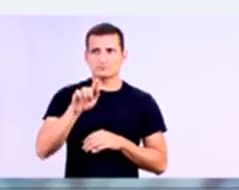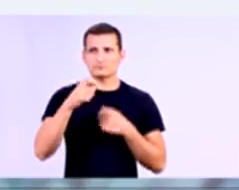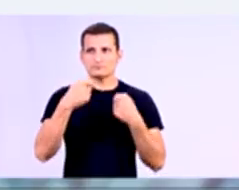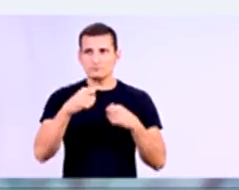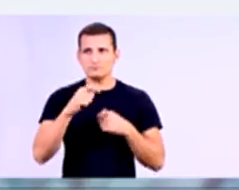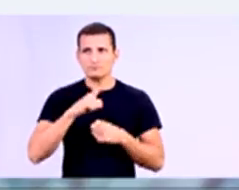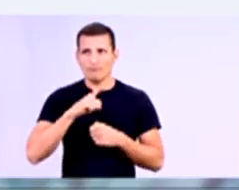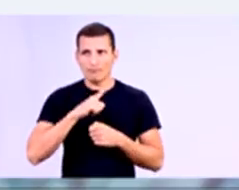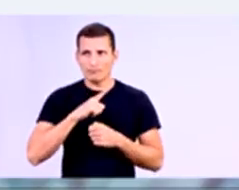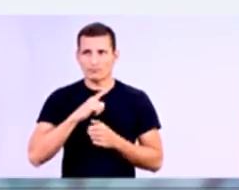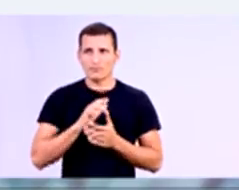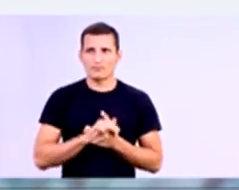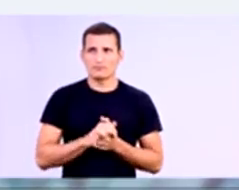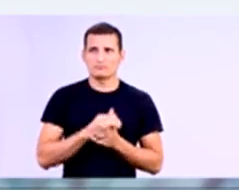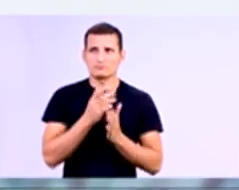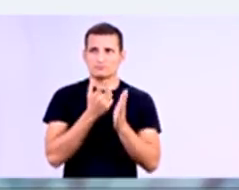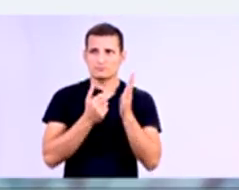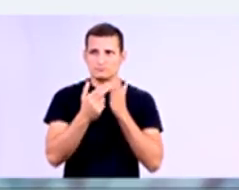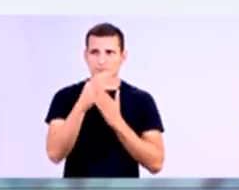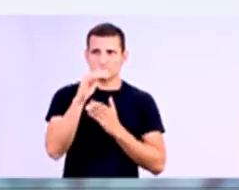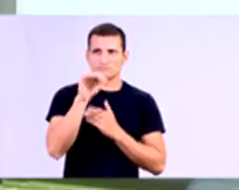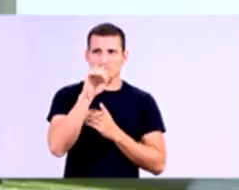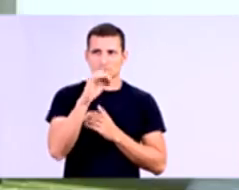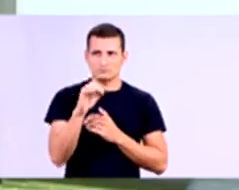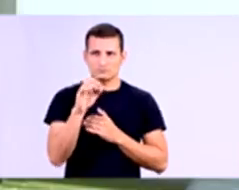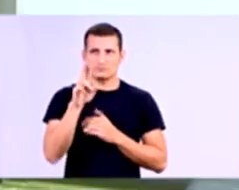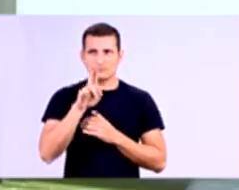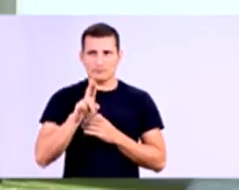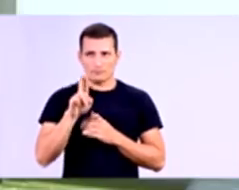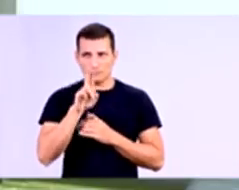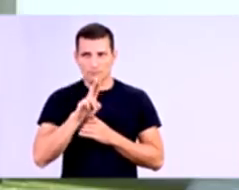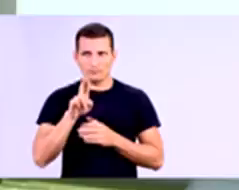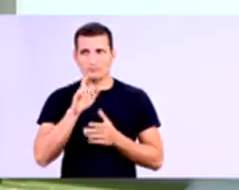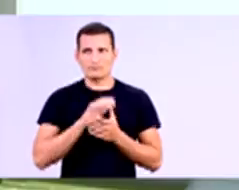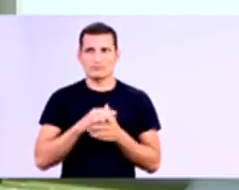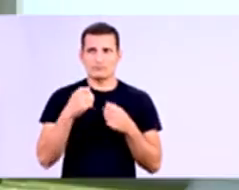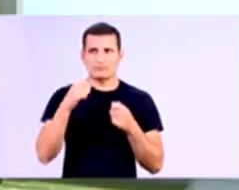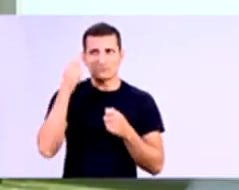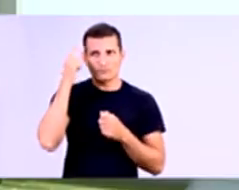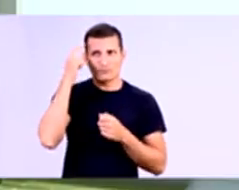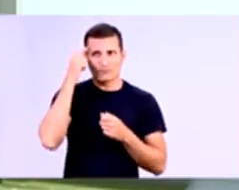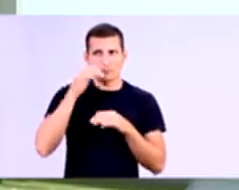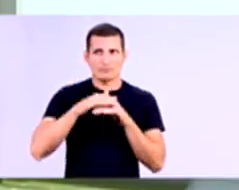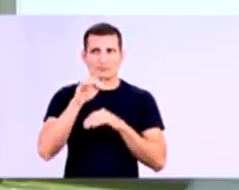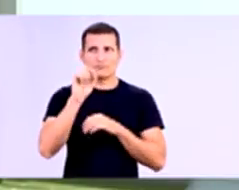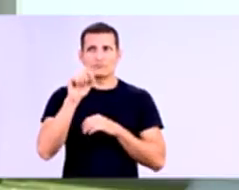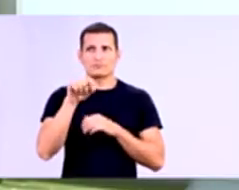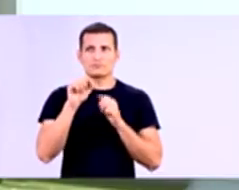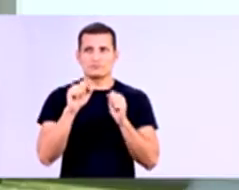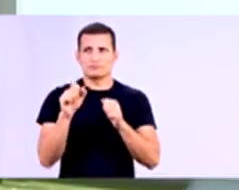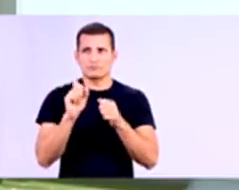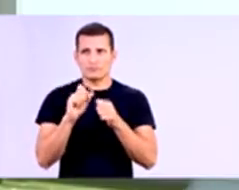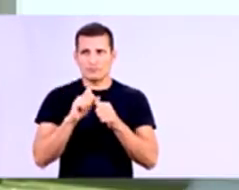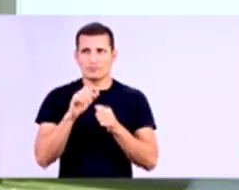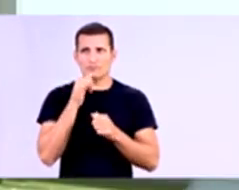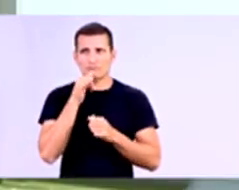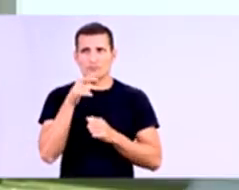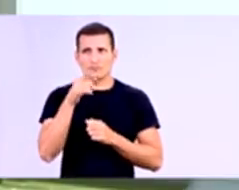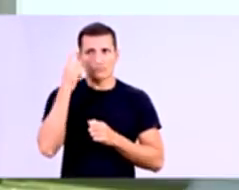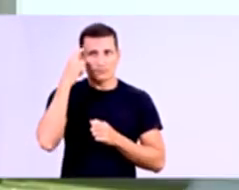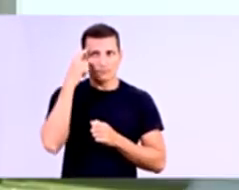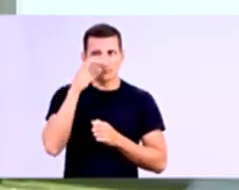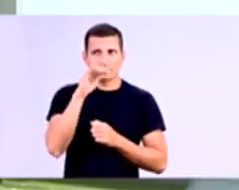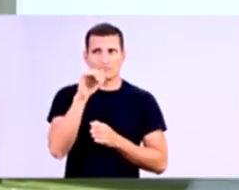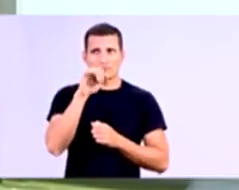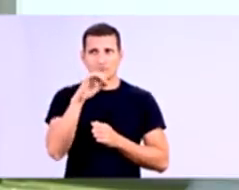ter. Tá? Então, no diagrama de caso de uso, é a gente pensar mais o que ele pode fazer. Sempre quando você for pensar em diagrama de